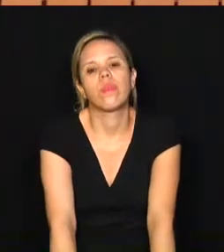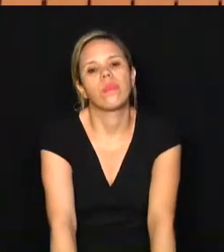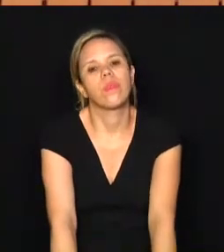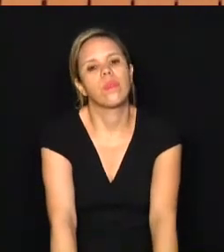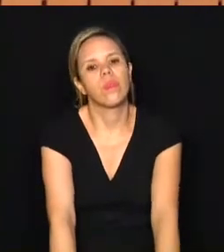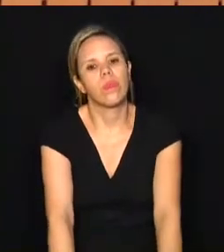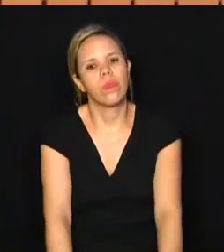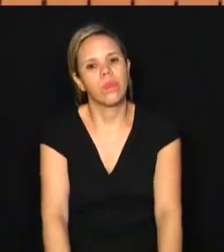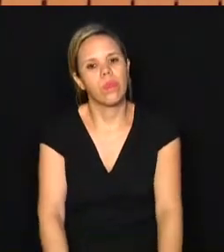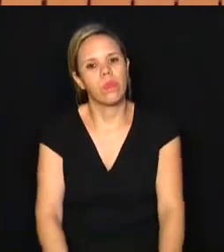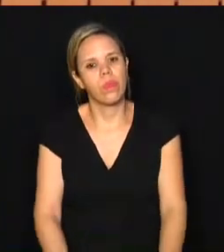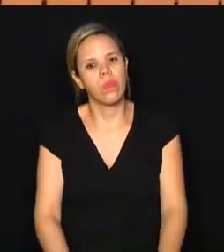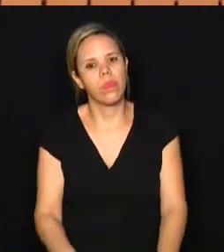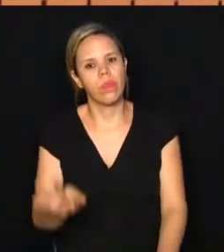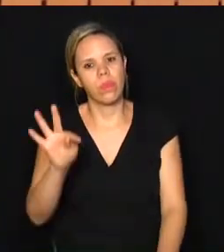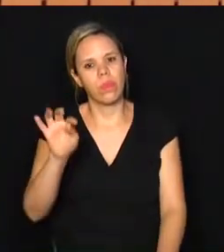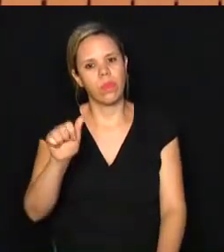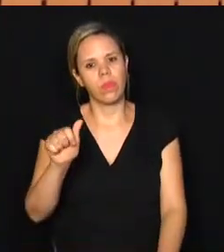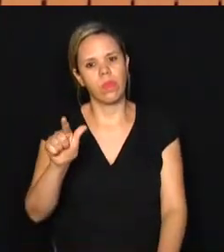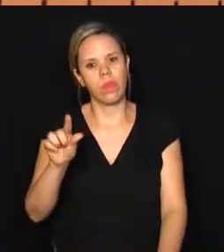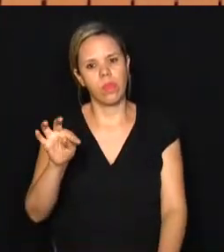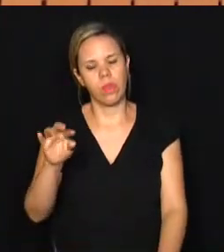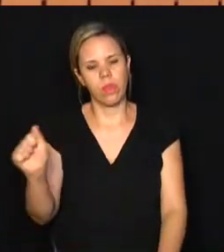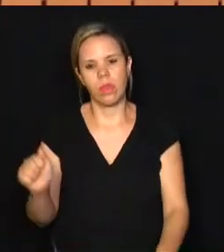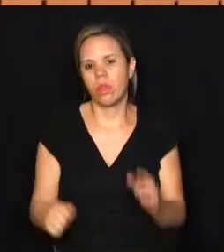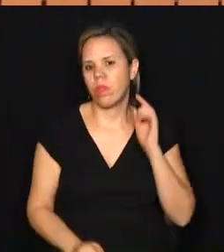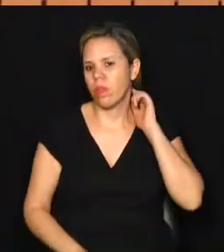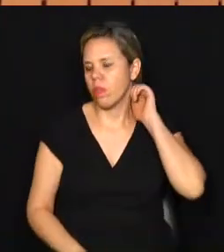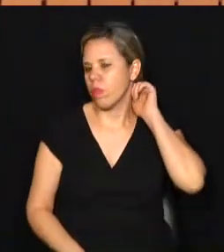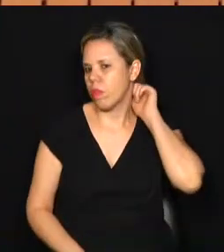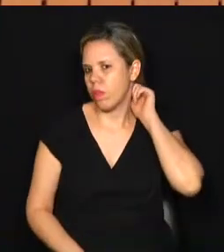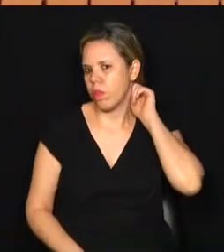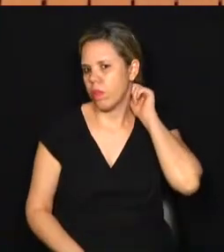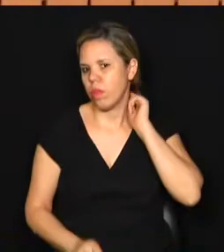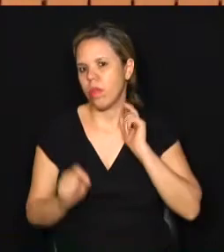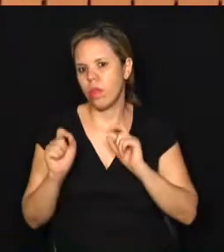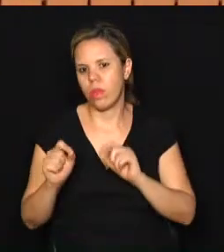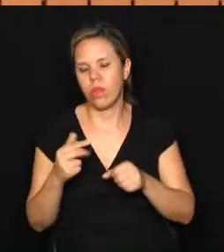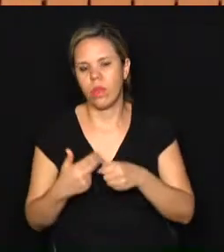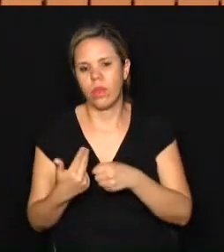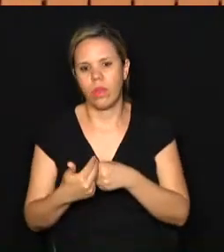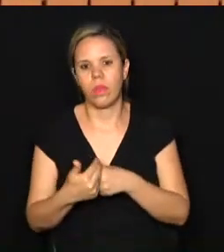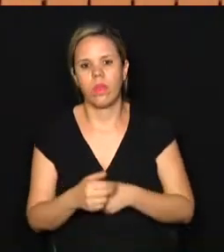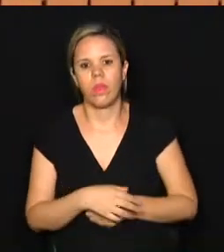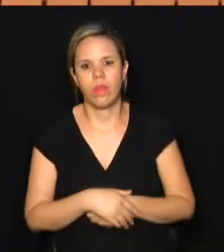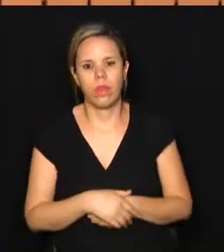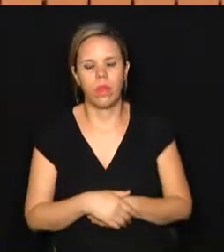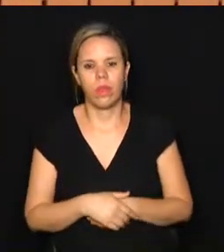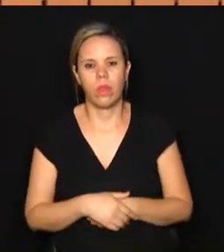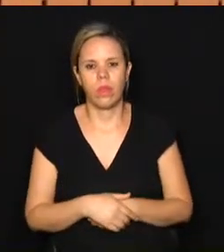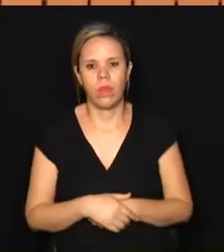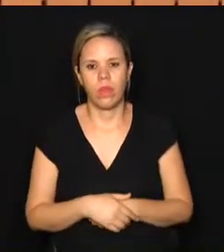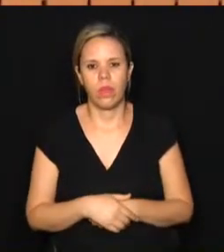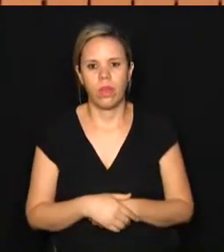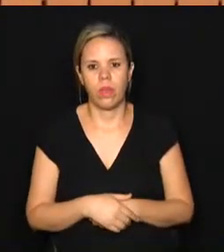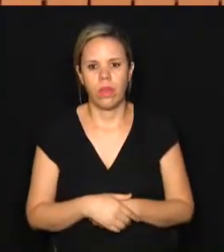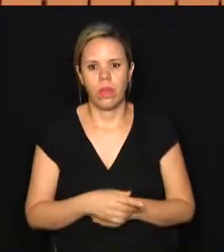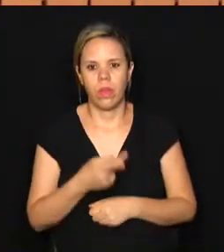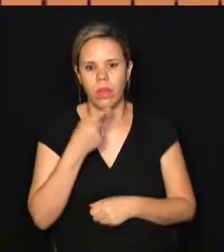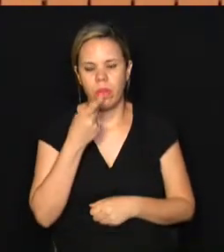para a Thalita Gantos, que é da Unicamp, para a Thalita fazer as